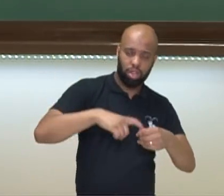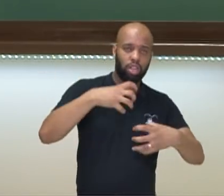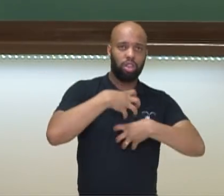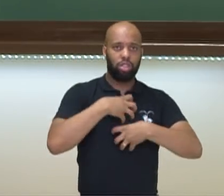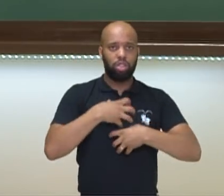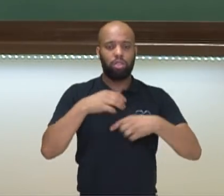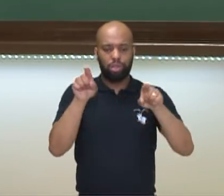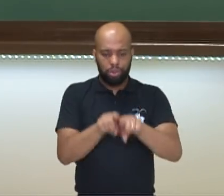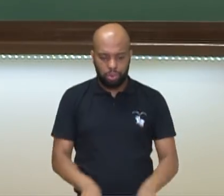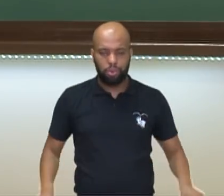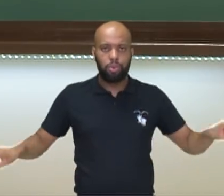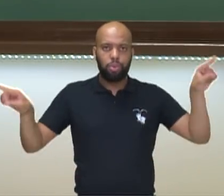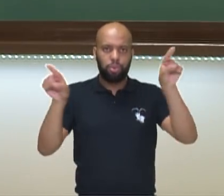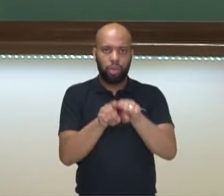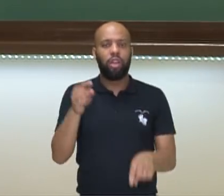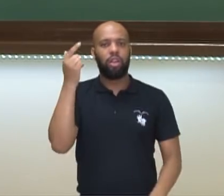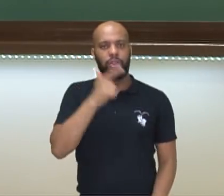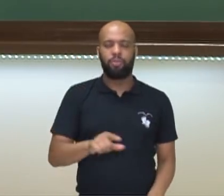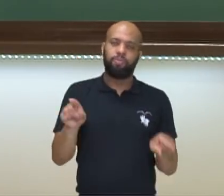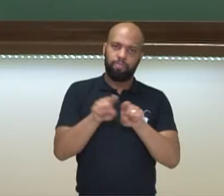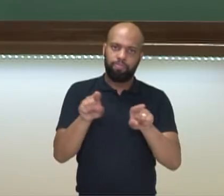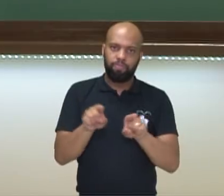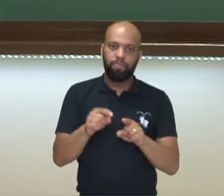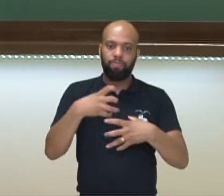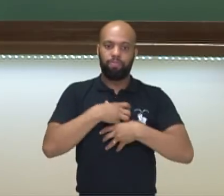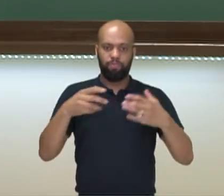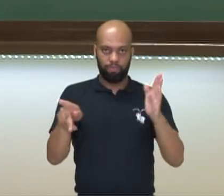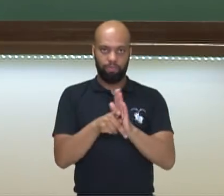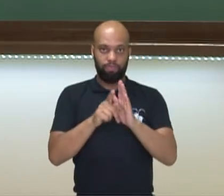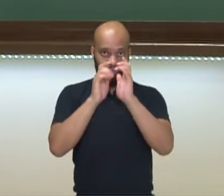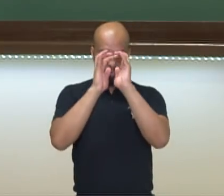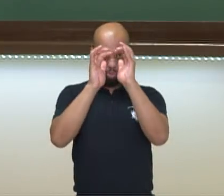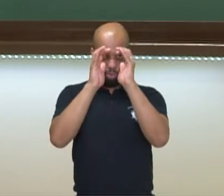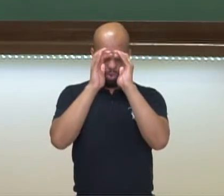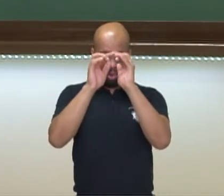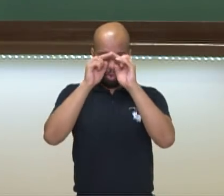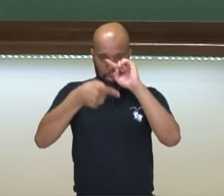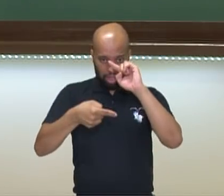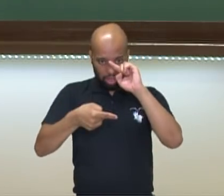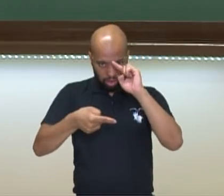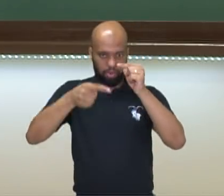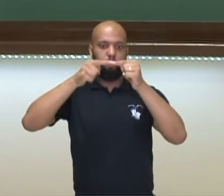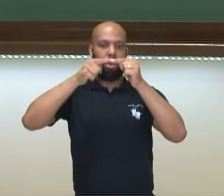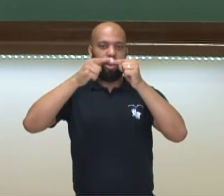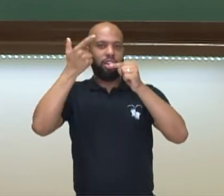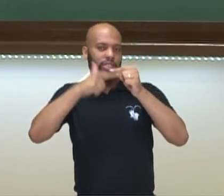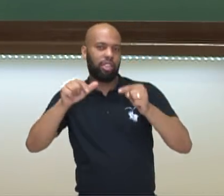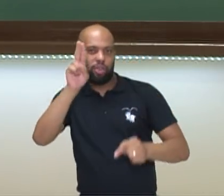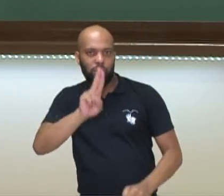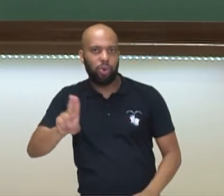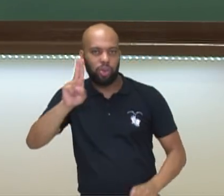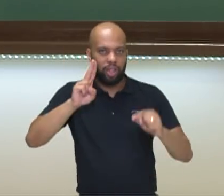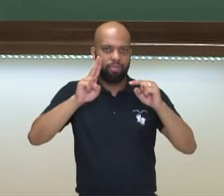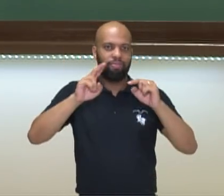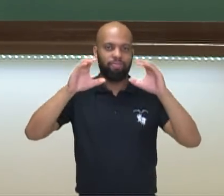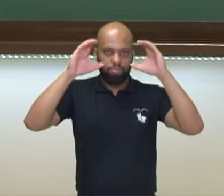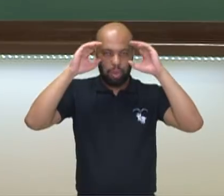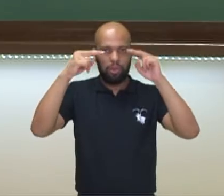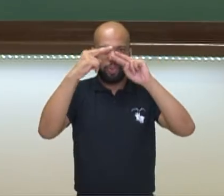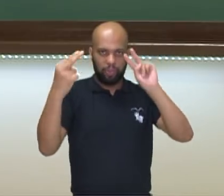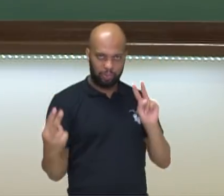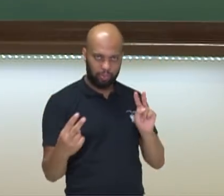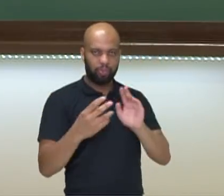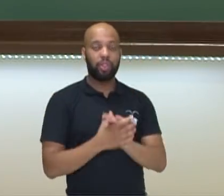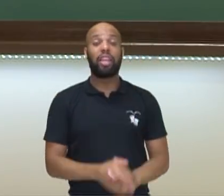uma recuperação da parte cerebral que foi atingida através de dispositivos de realidade virtual,